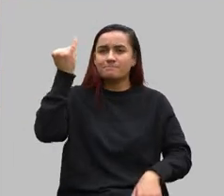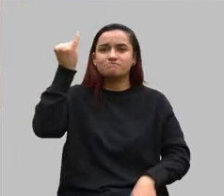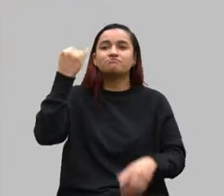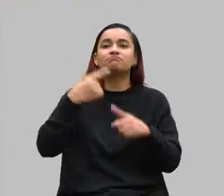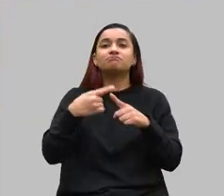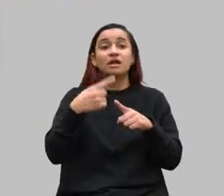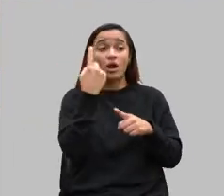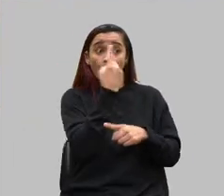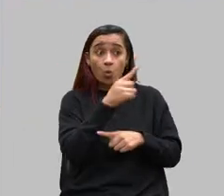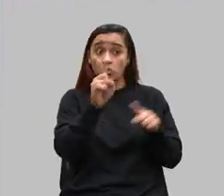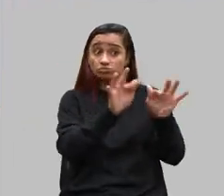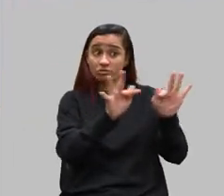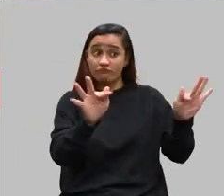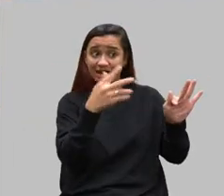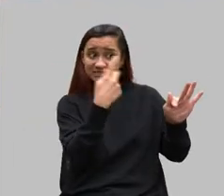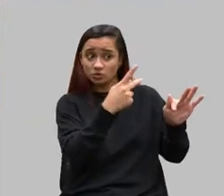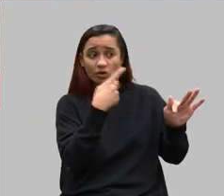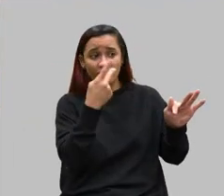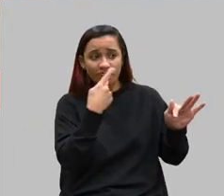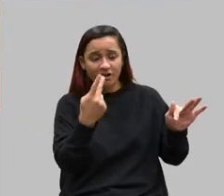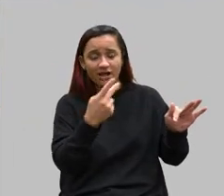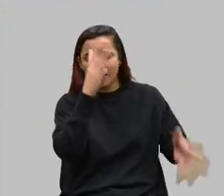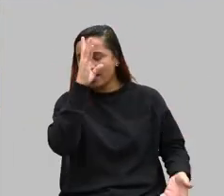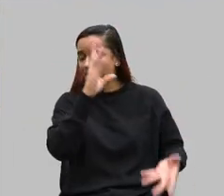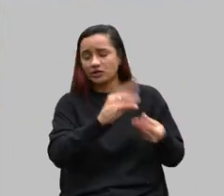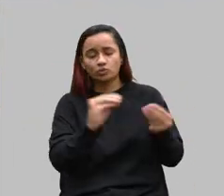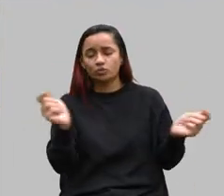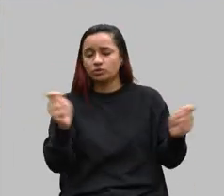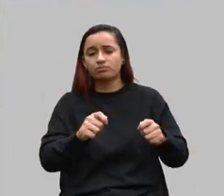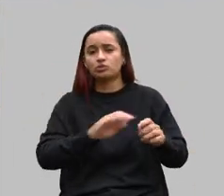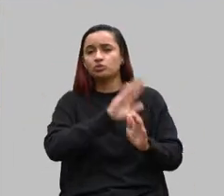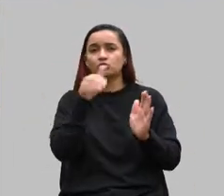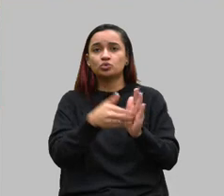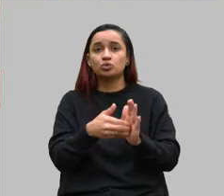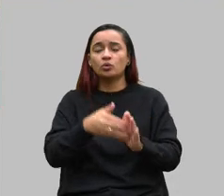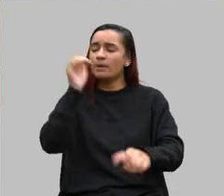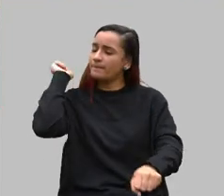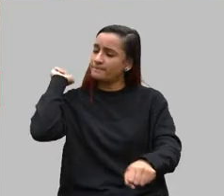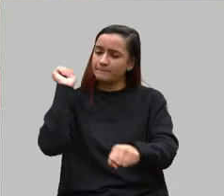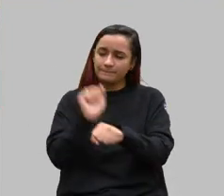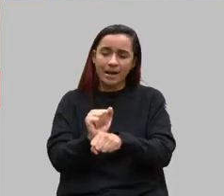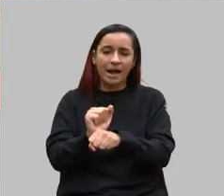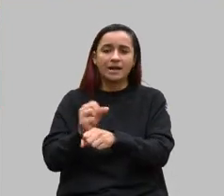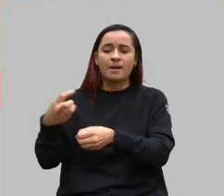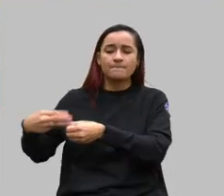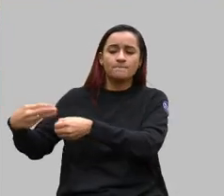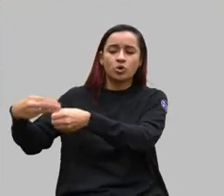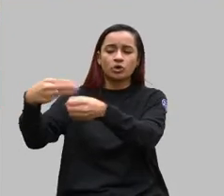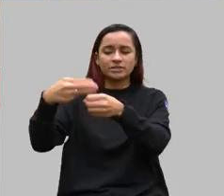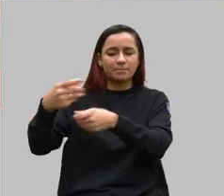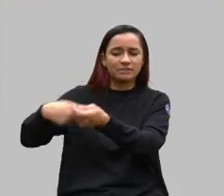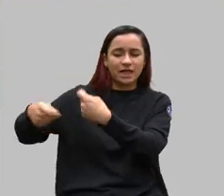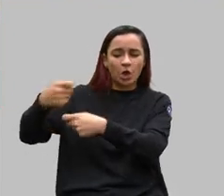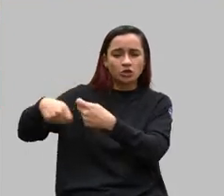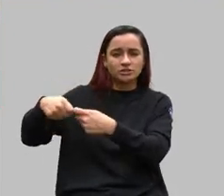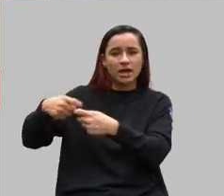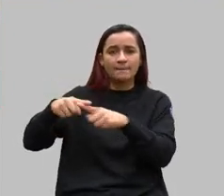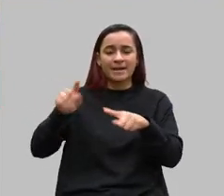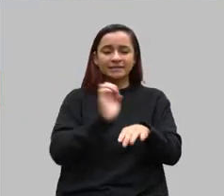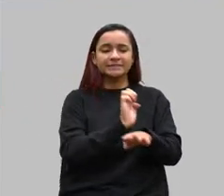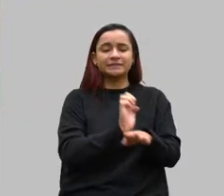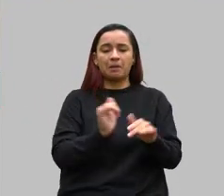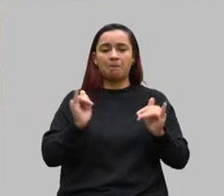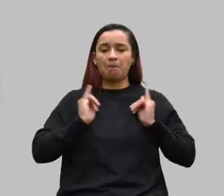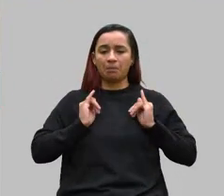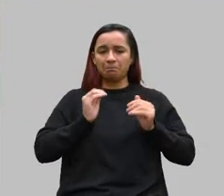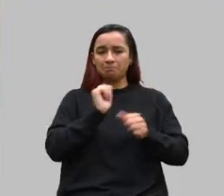fala resume de forma mais competente possível chega dos Municípios negociarem sem a participação do estado com as